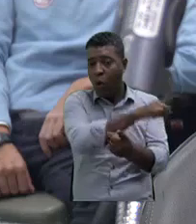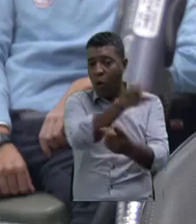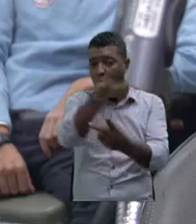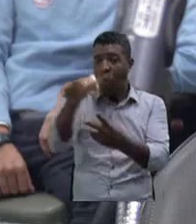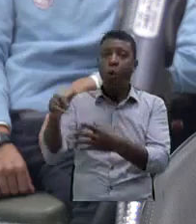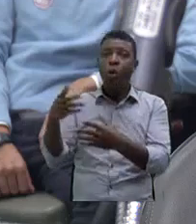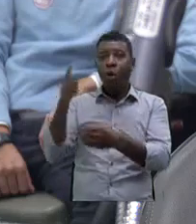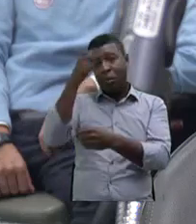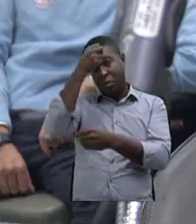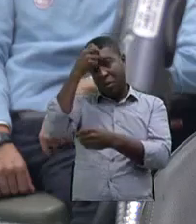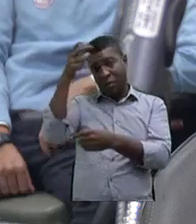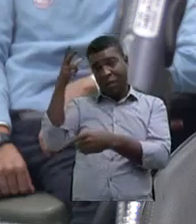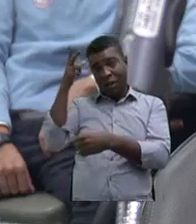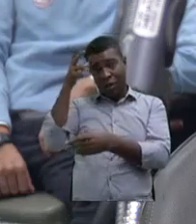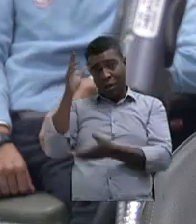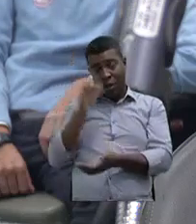perceber